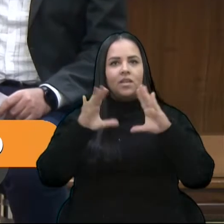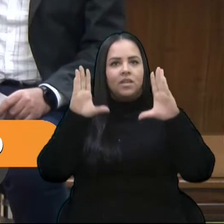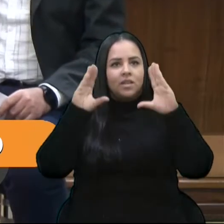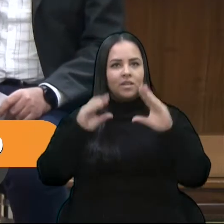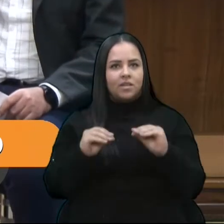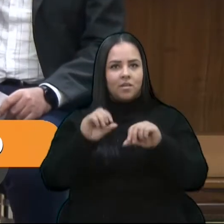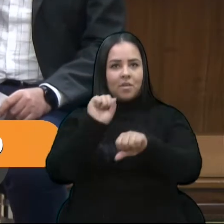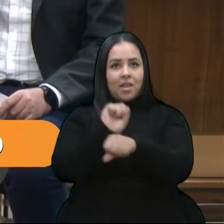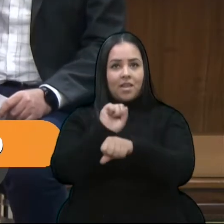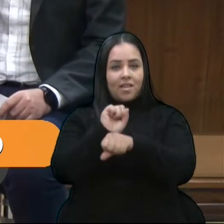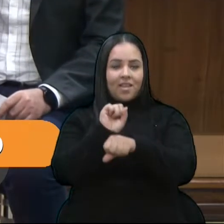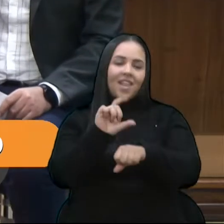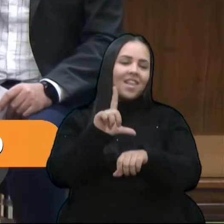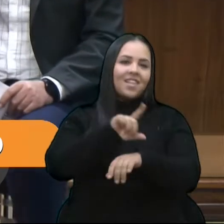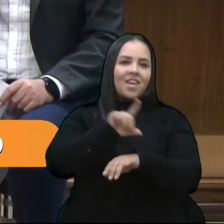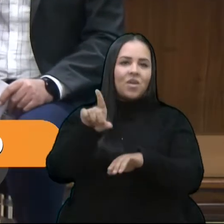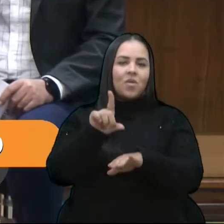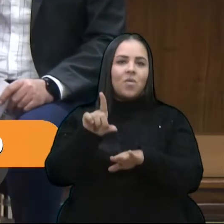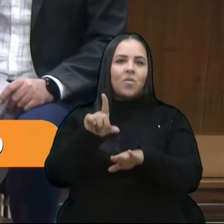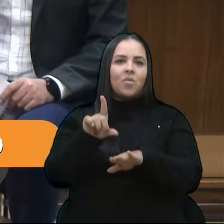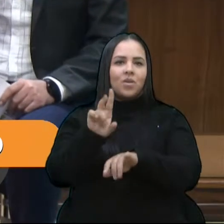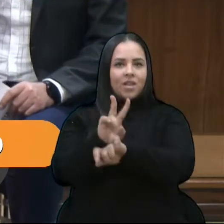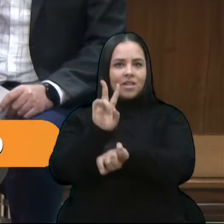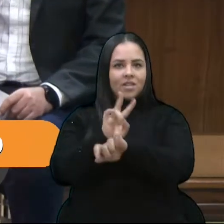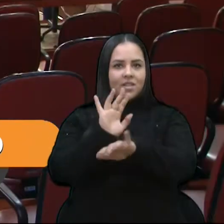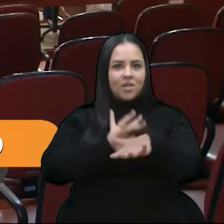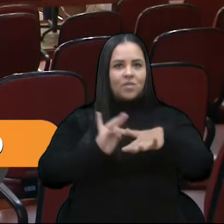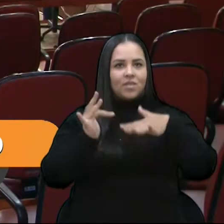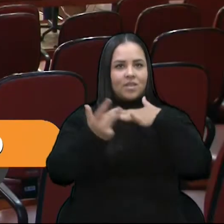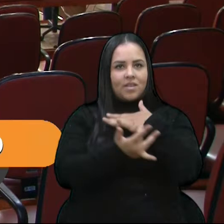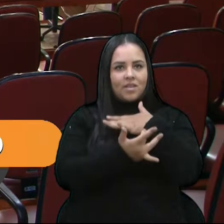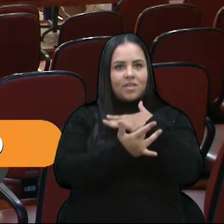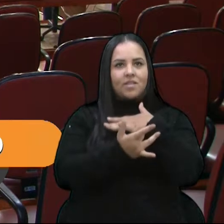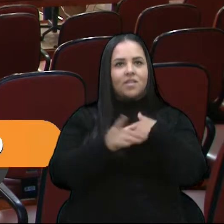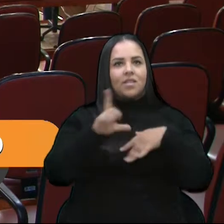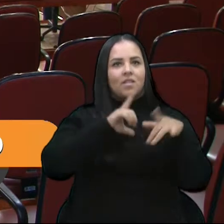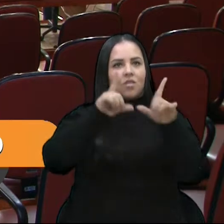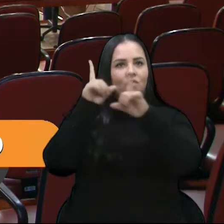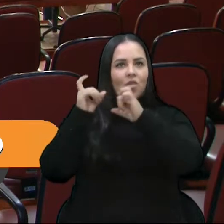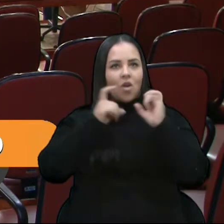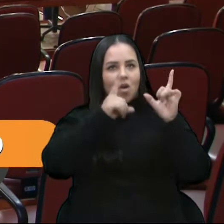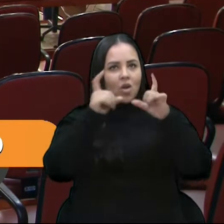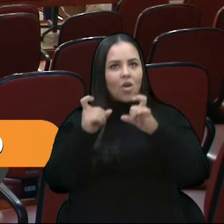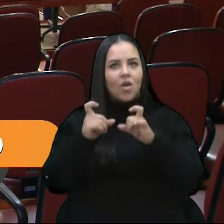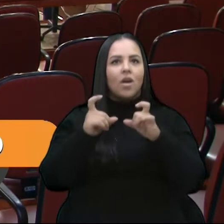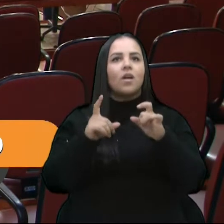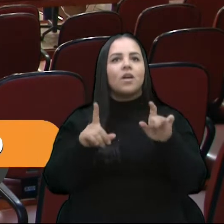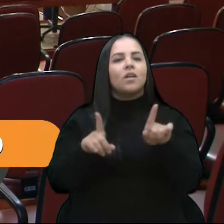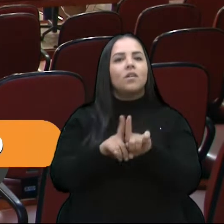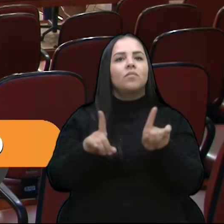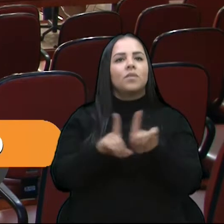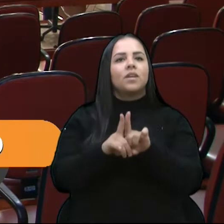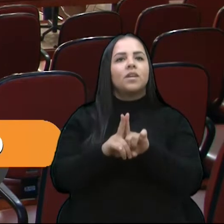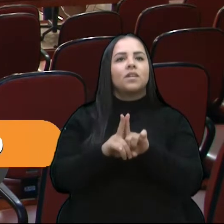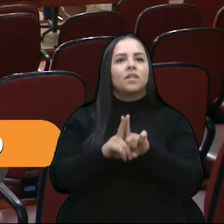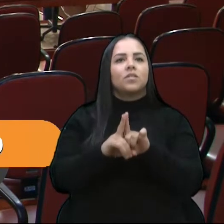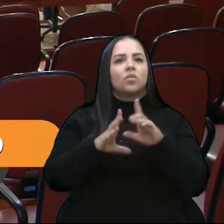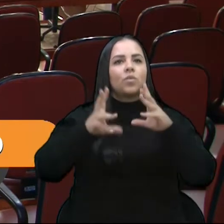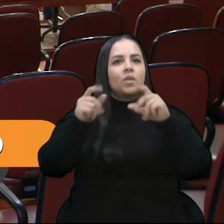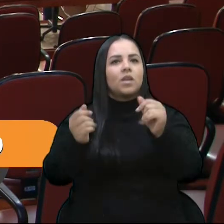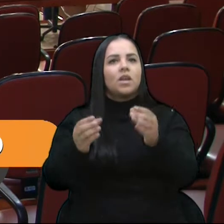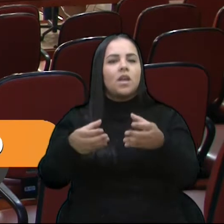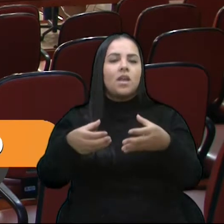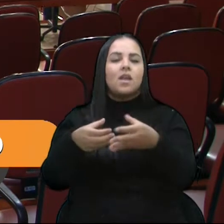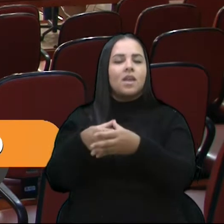redes sociais, e o Denerley Antonioli com as fotografias, além de toda a equipe também aqui que